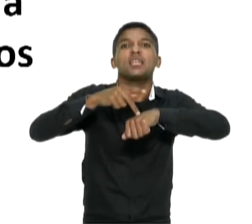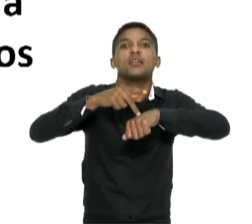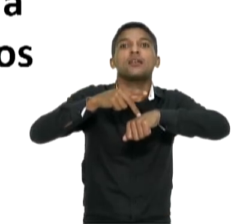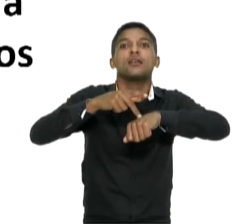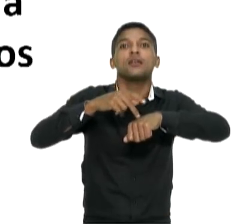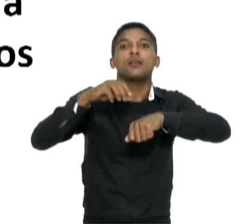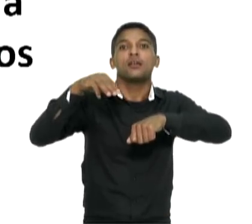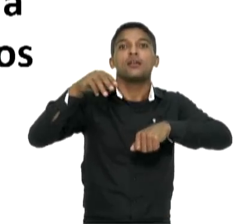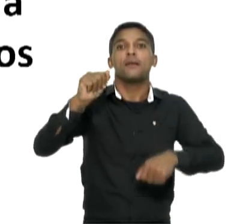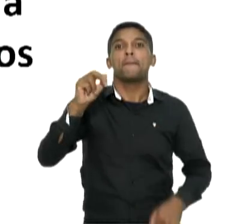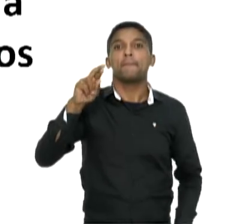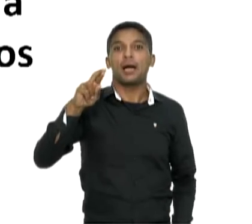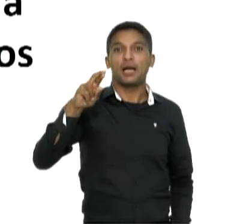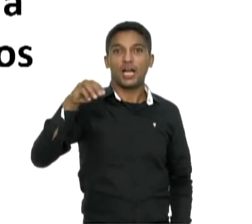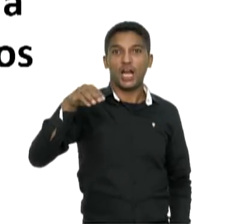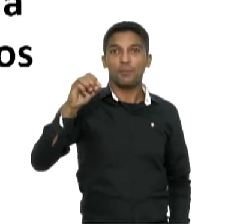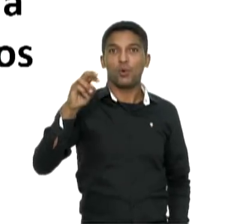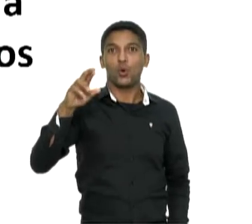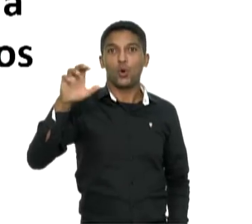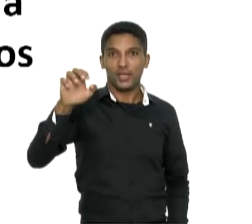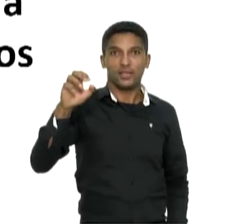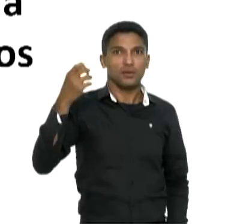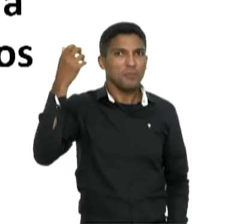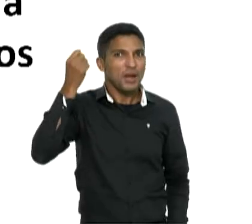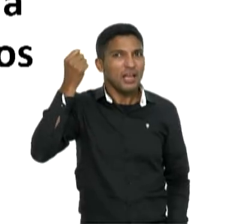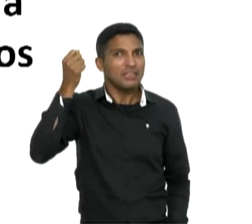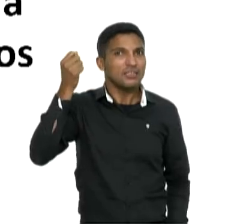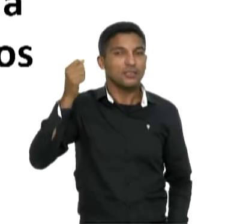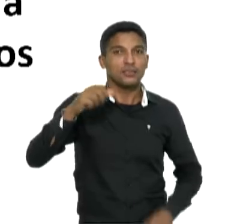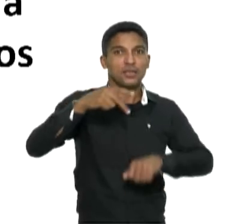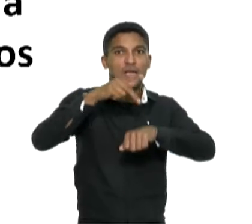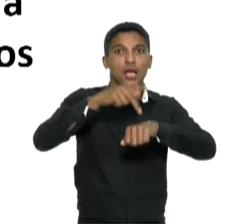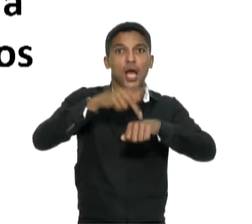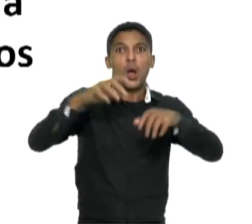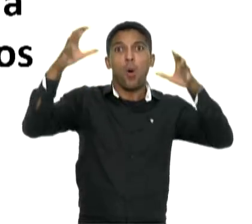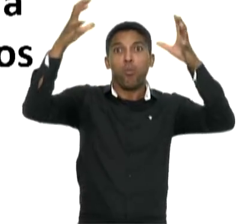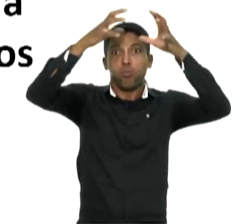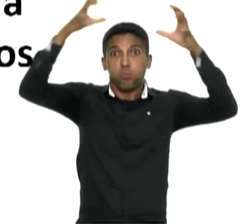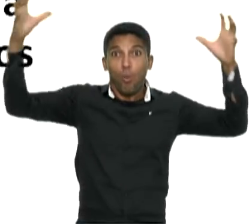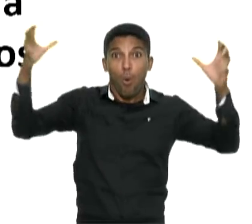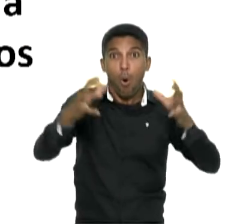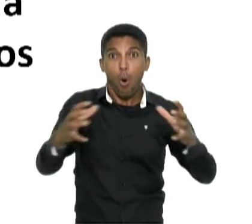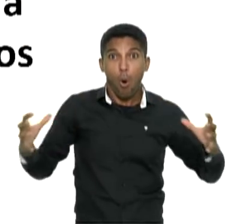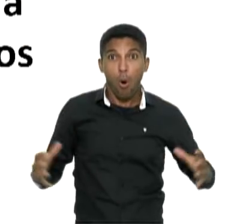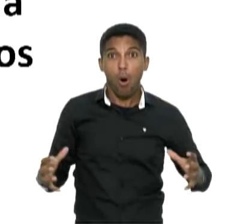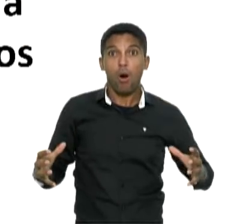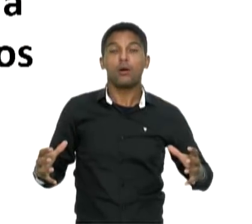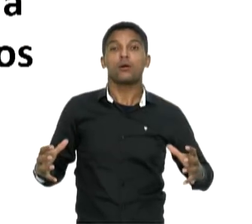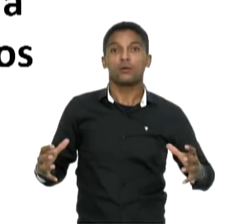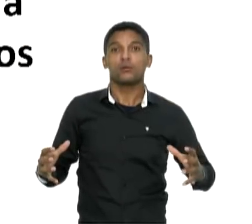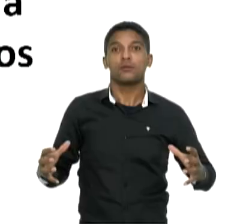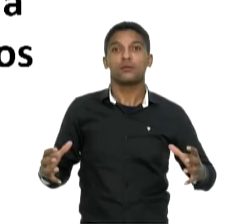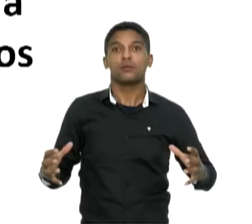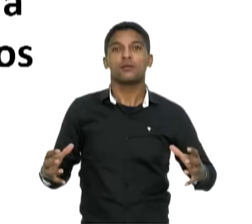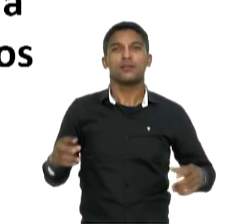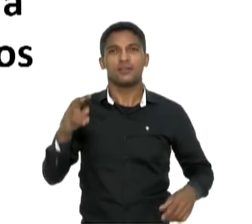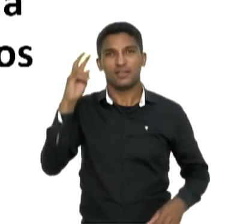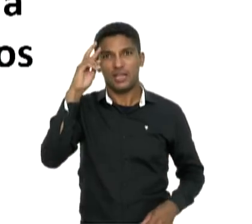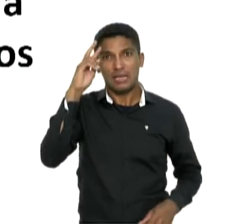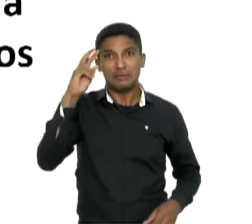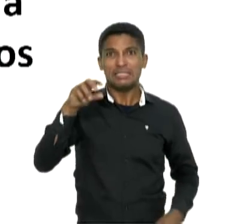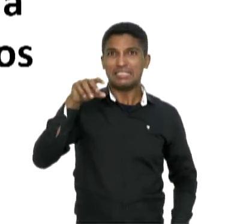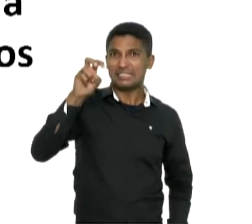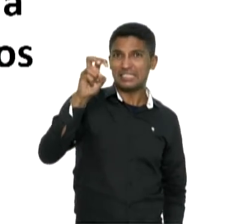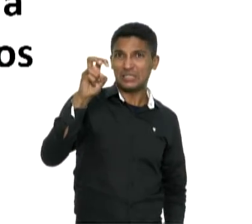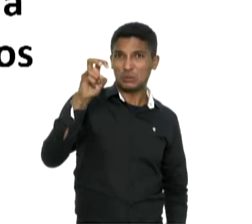Imagine um bloco de pedra, né, de mármore completo. Lá o Michelangelo, por exemplo, usou um bloco de 5